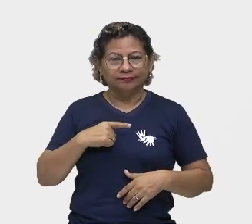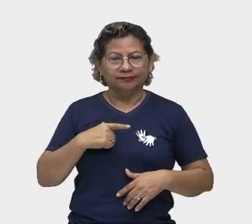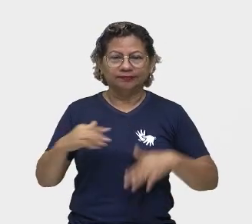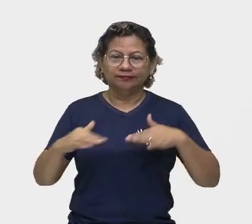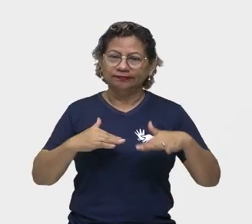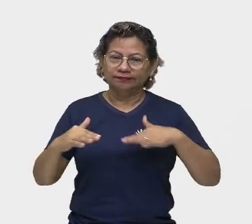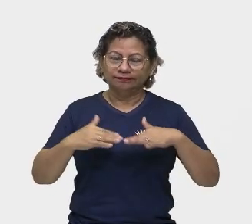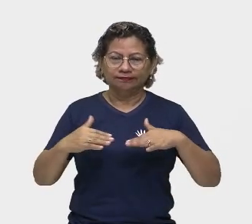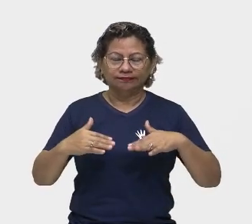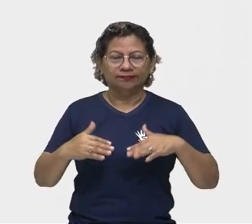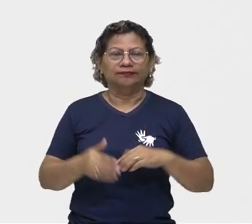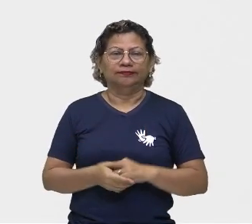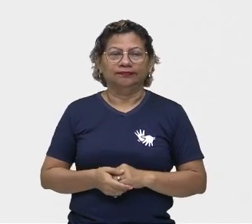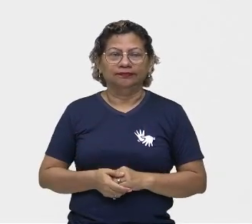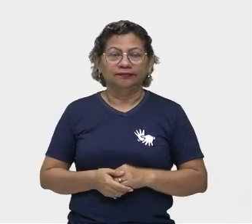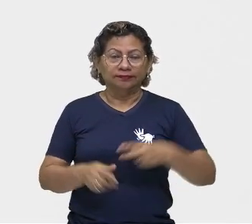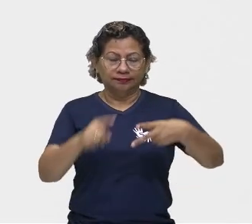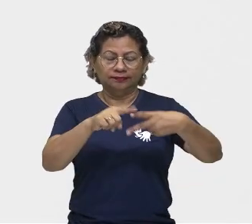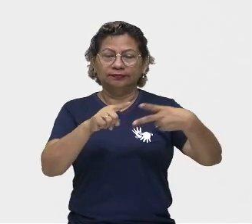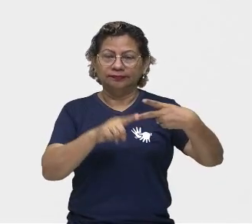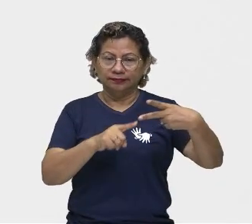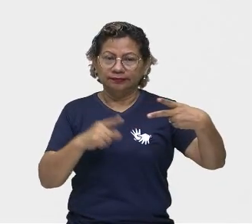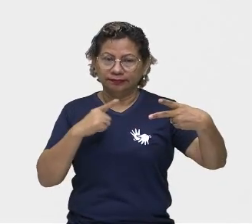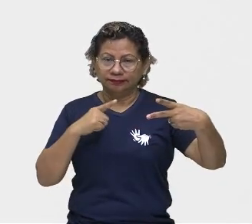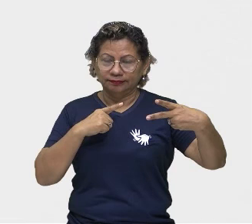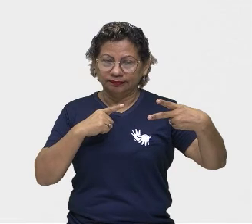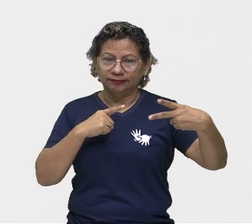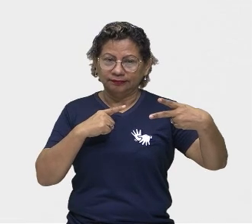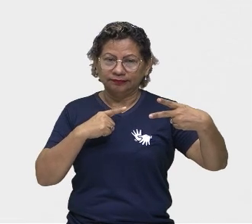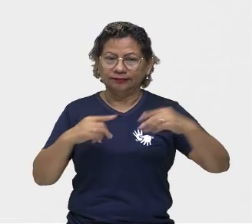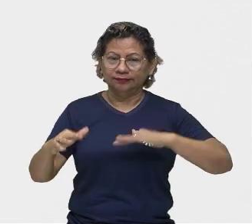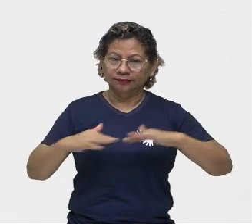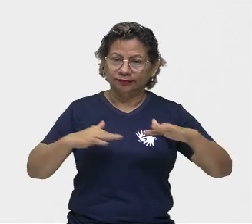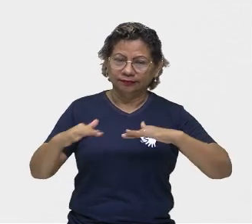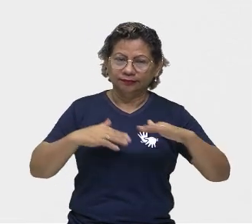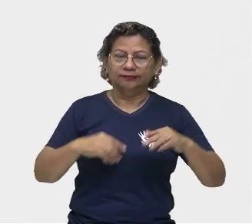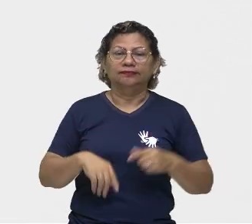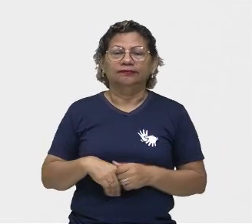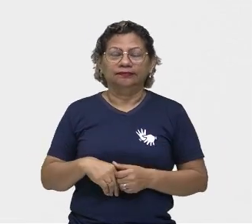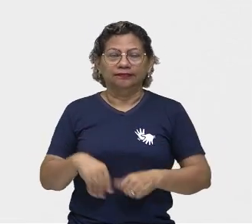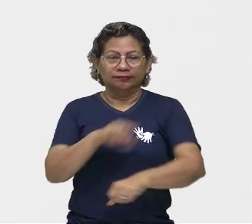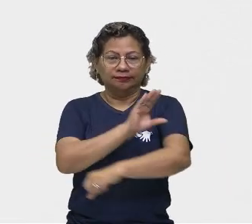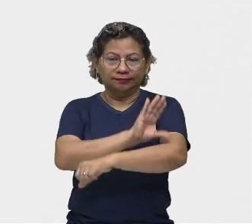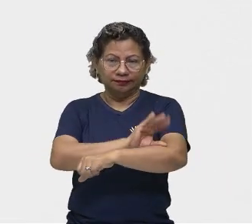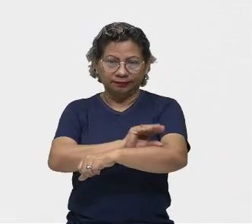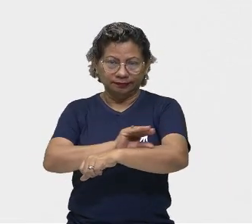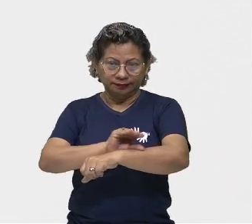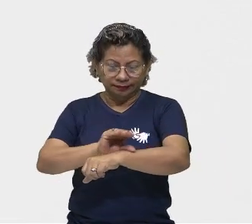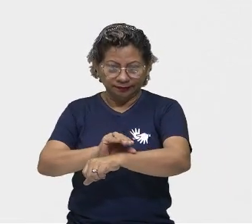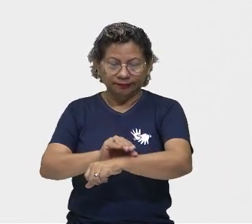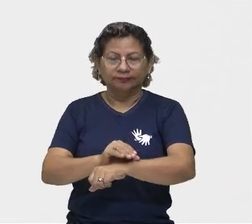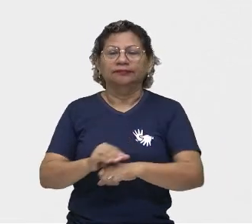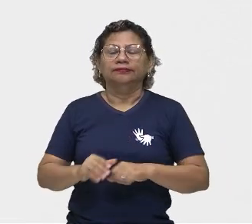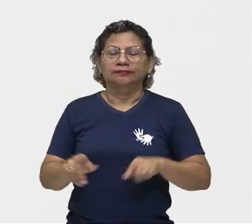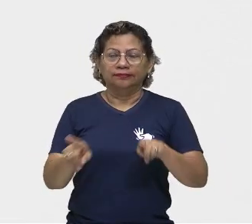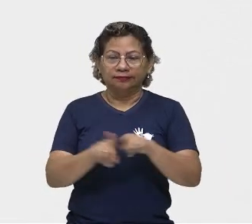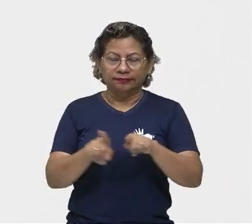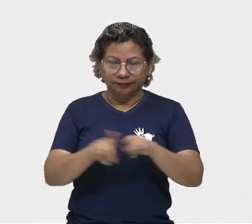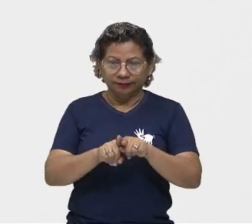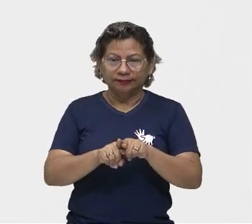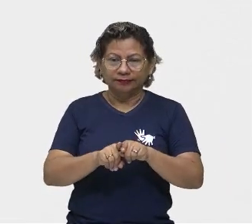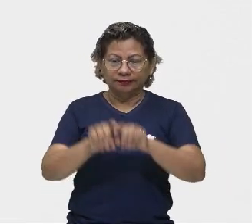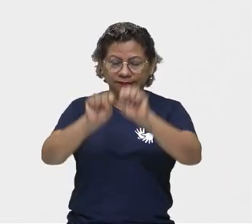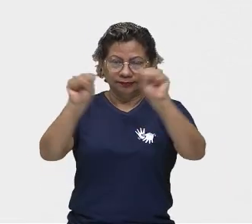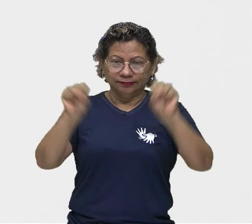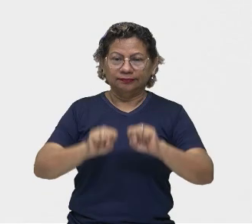movimentos né esses dois sistemas que a gente observa aqui é o sistema muscular e o sistema esquelético tá a gente